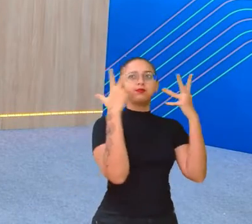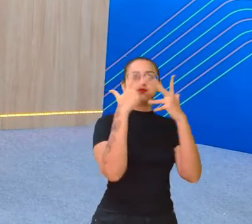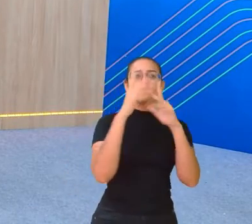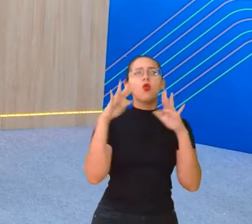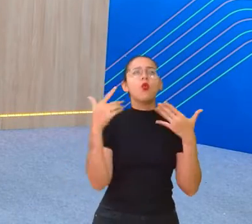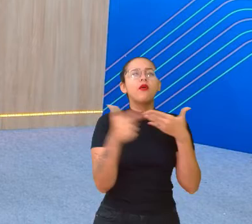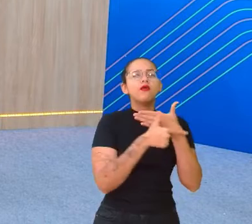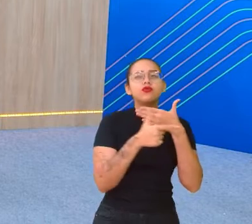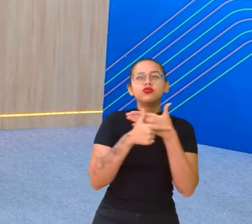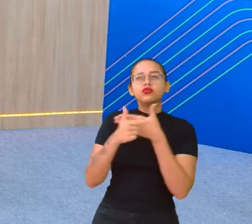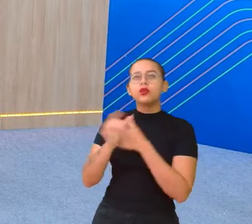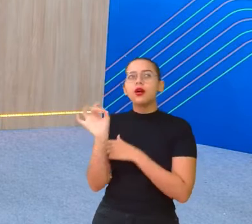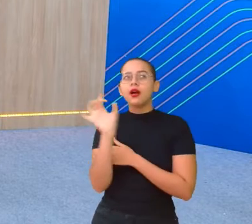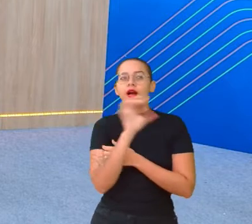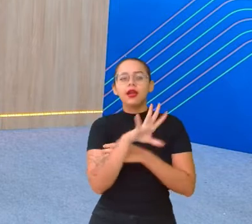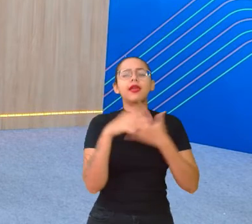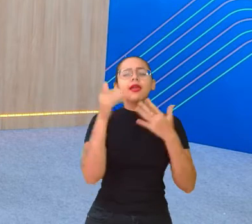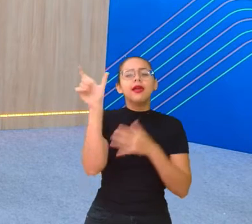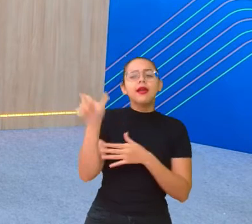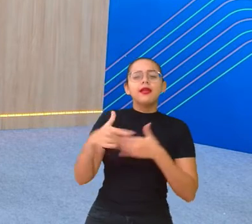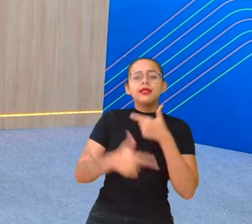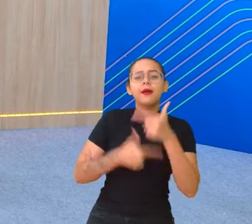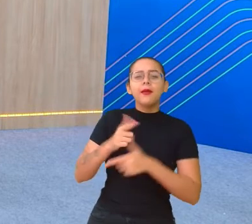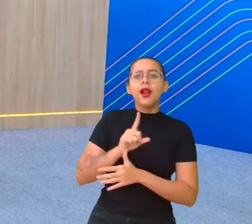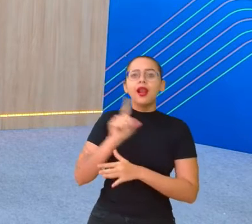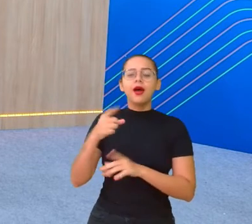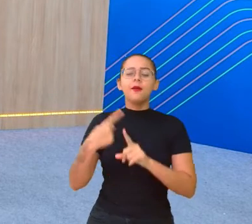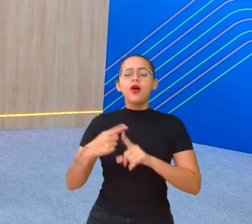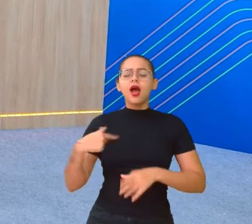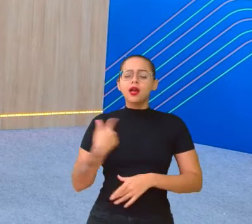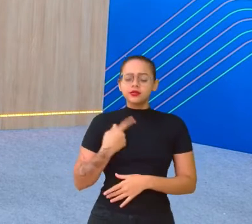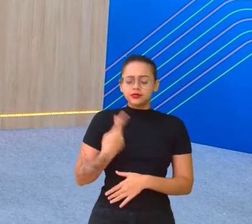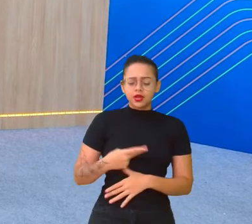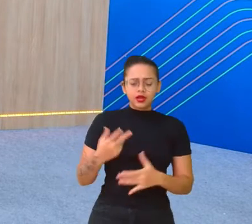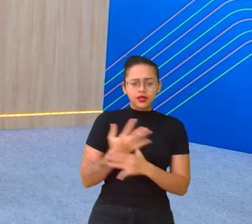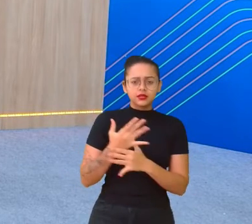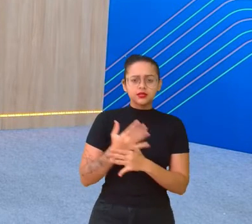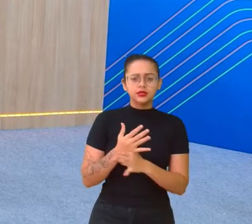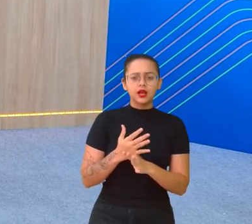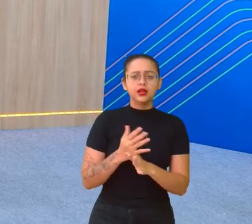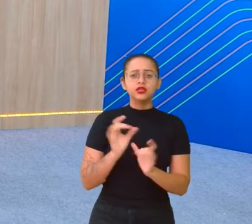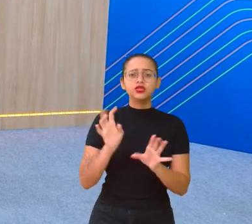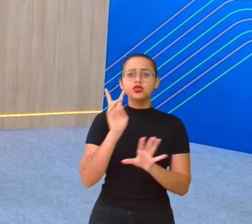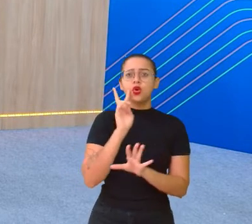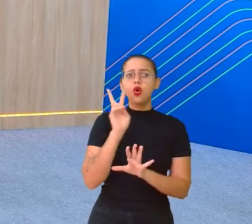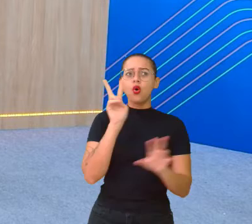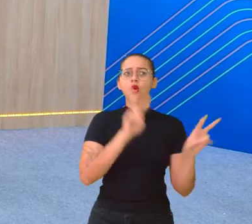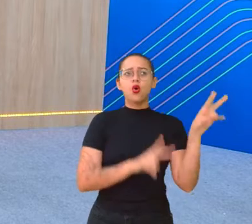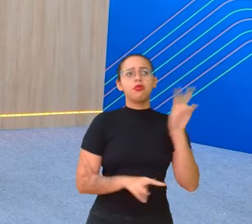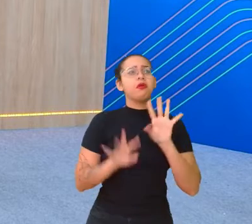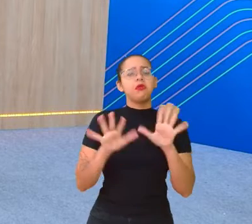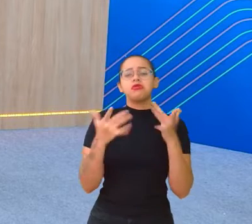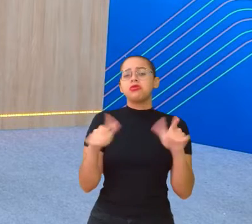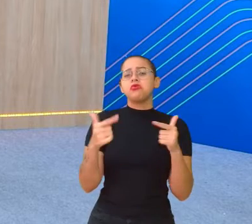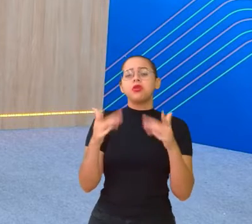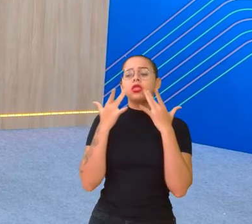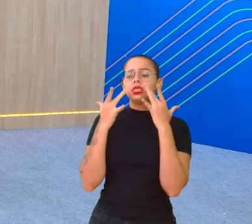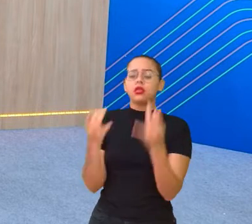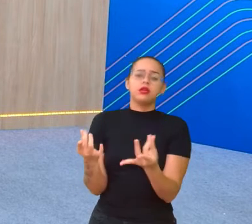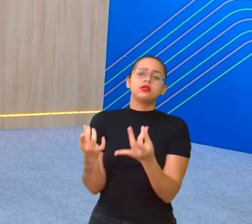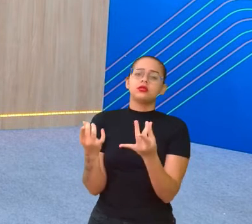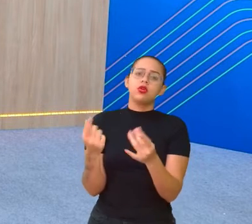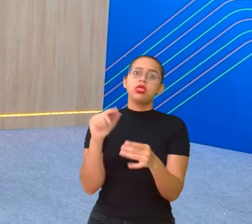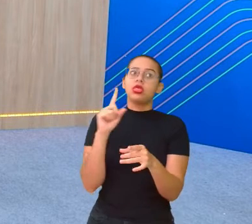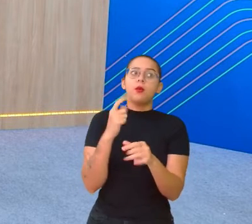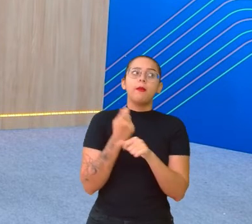deles, quem é que trabalha lá. Porque muitas vezes a gente está aqui na cidade e só olha as coisas, mas não presta atenção, não